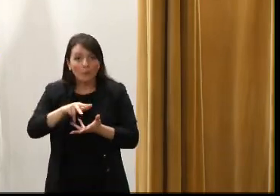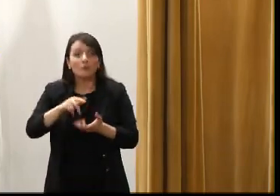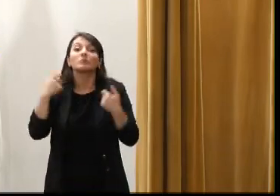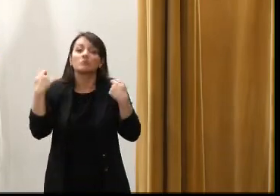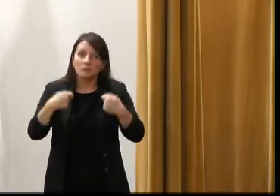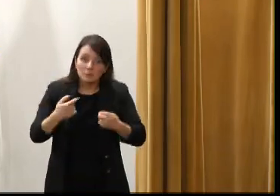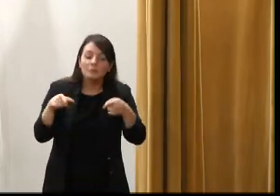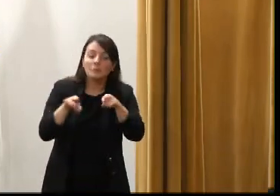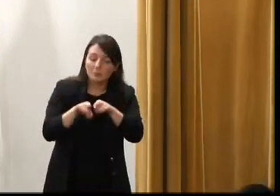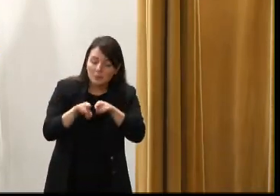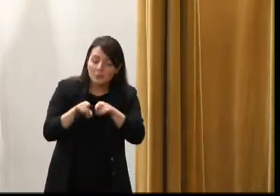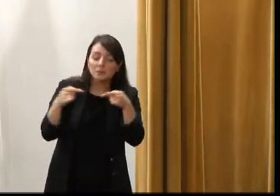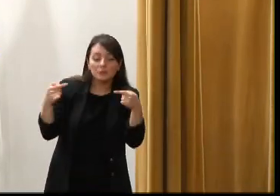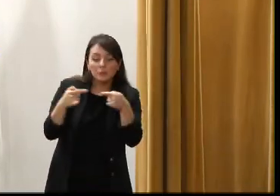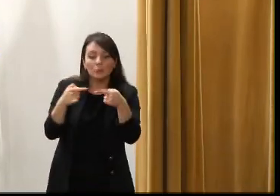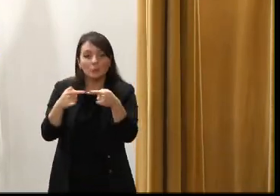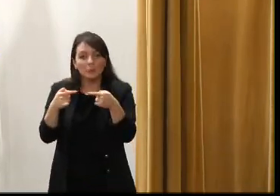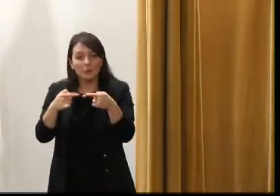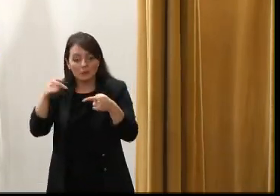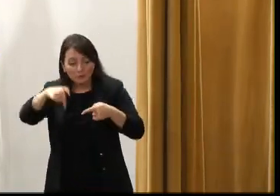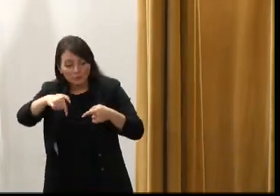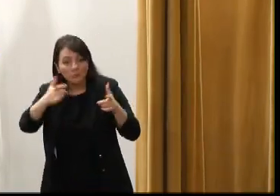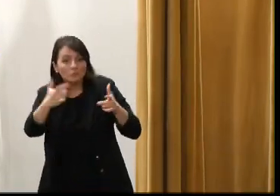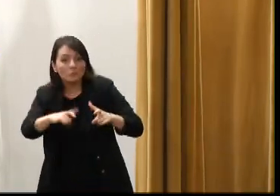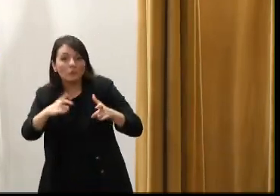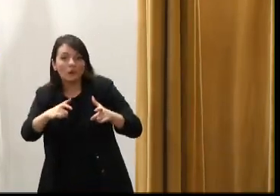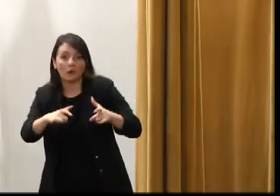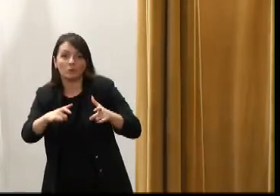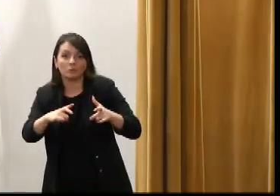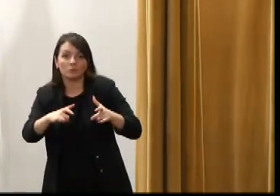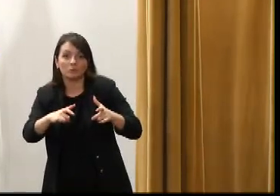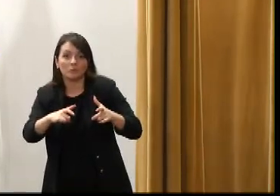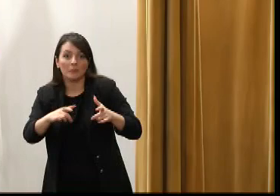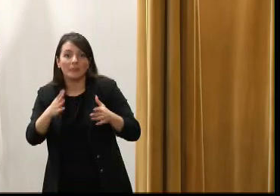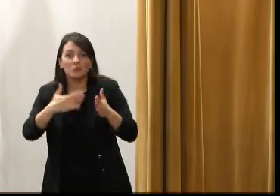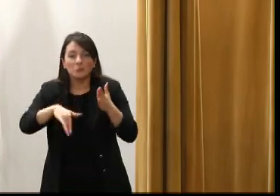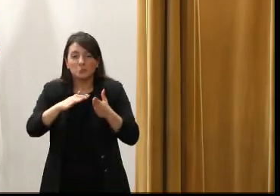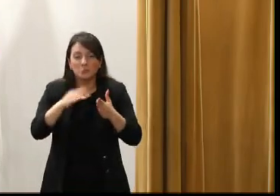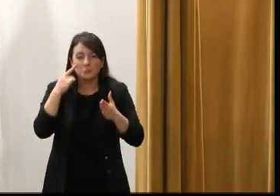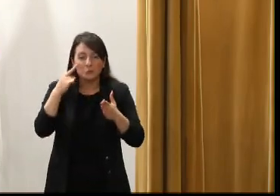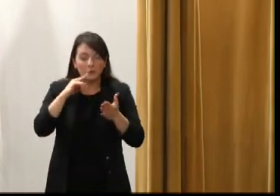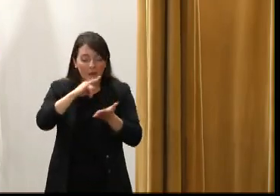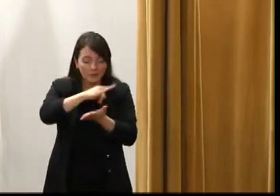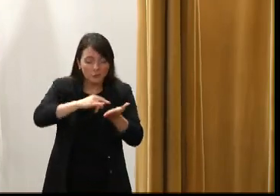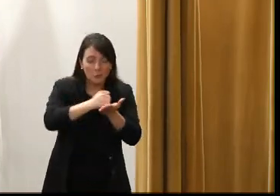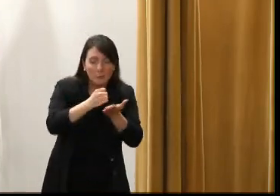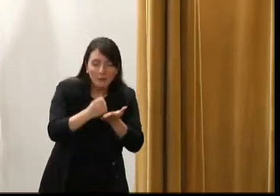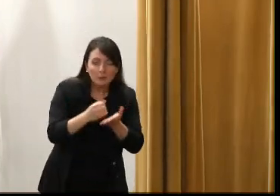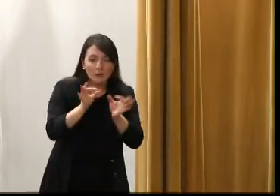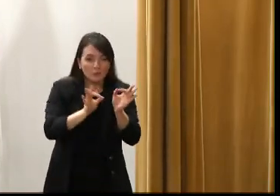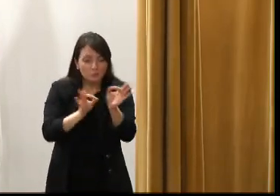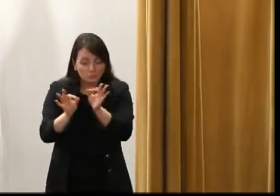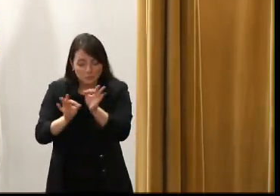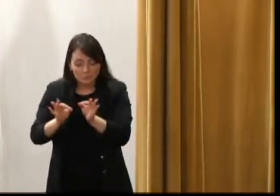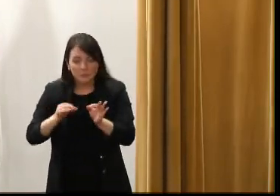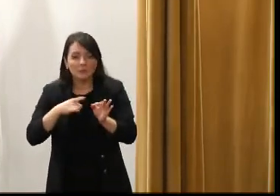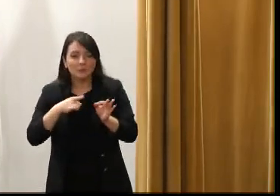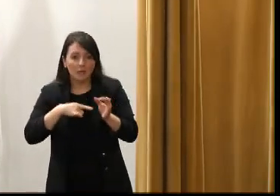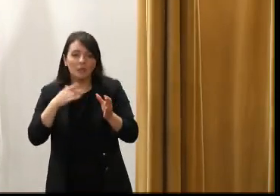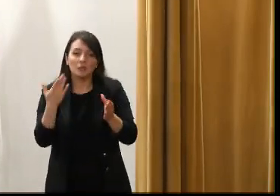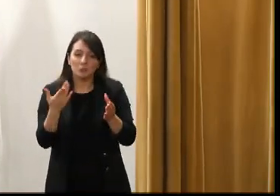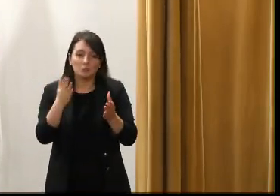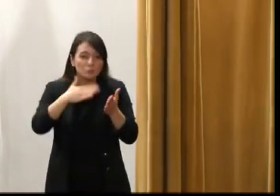sentido também no âmbito da escala local. Então, aquilo que é licenciado, aquilo que é regulado, que obtém um alvará de localização